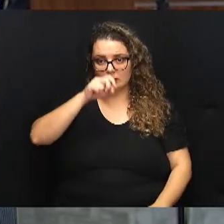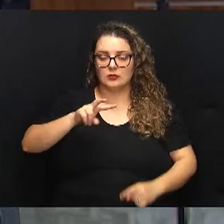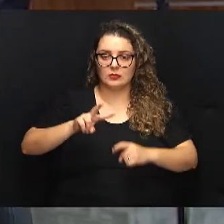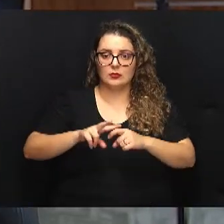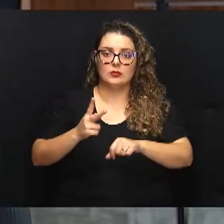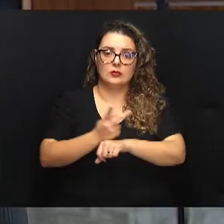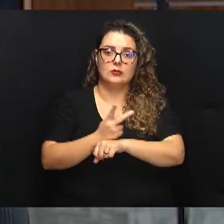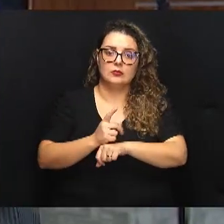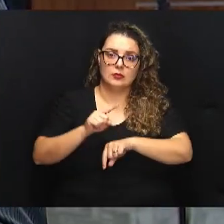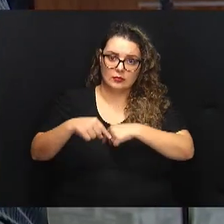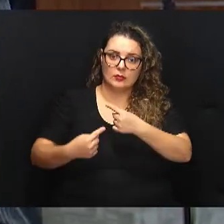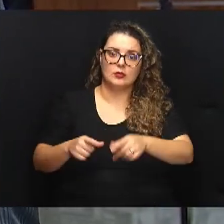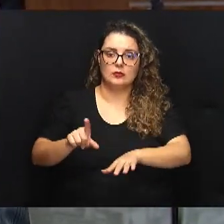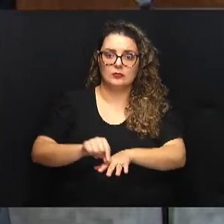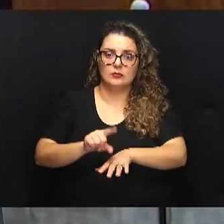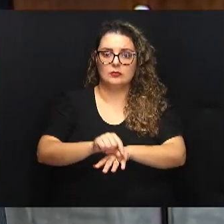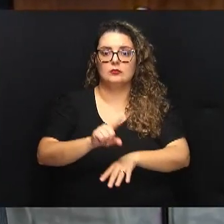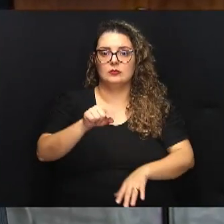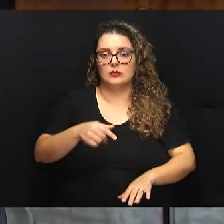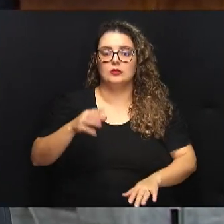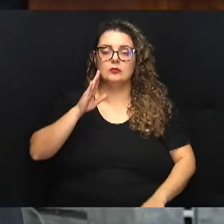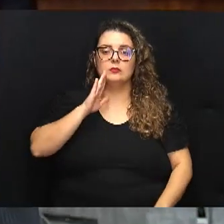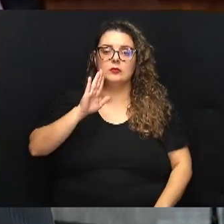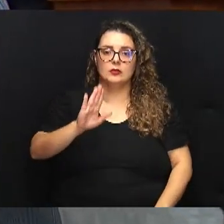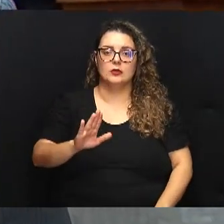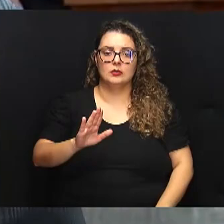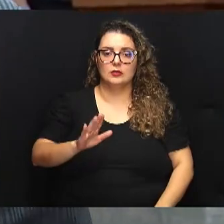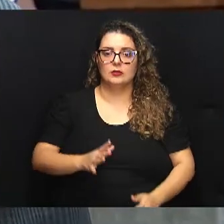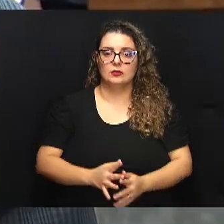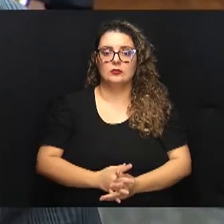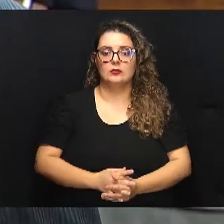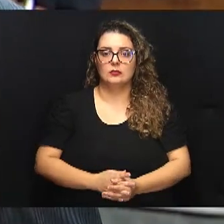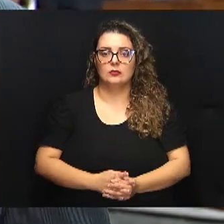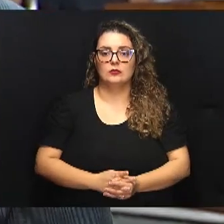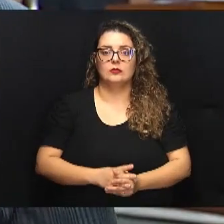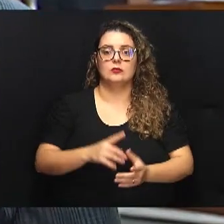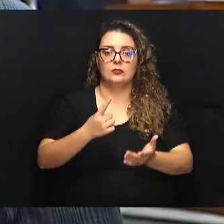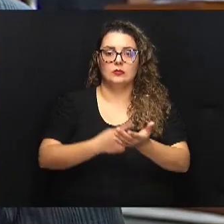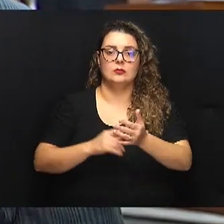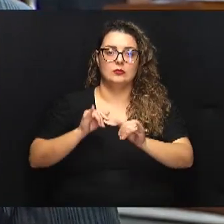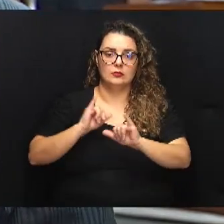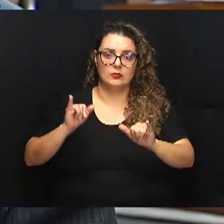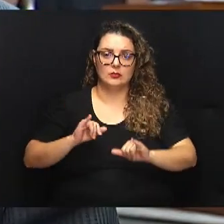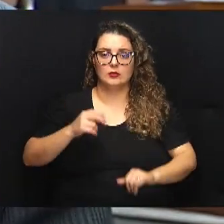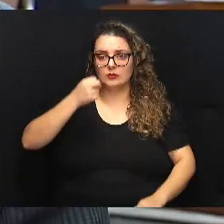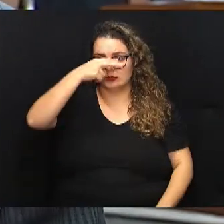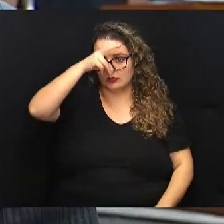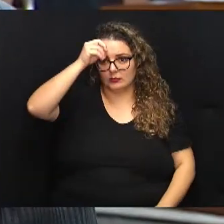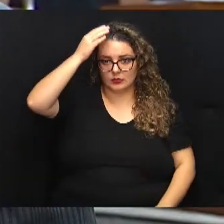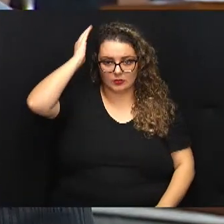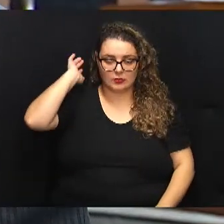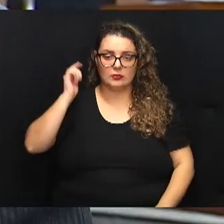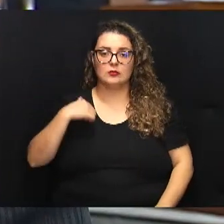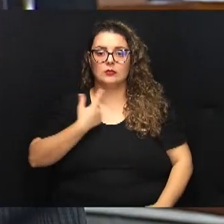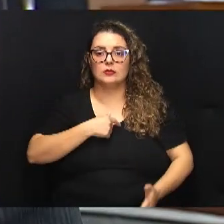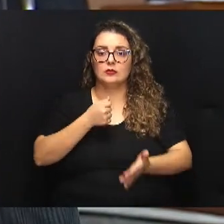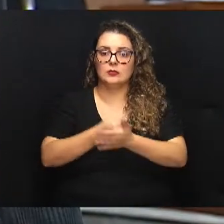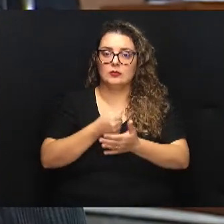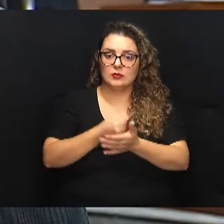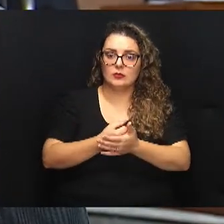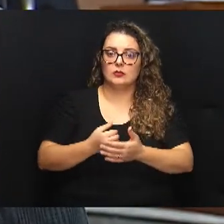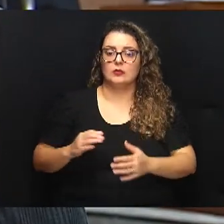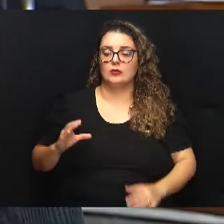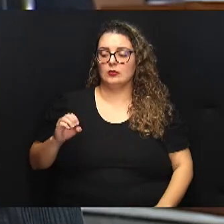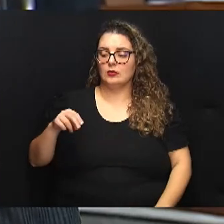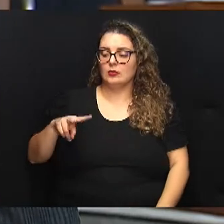buscar uma alternativa. Mas daí foi uma promessa, um compromisso de campanha do prefeito Dário. A gente está cobrando esse convênio com a